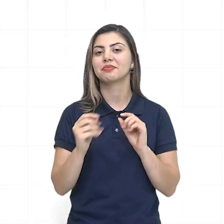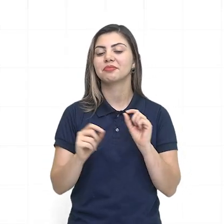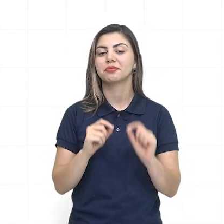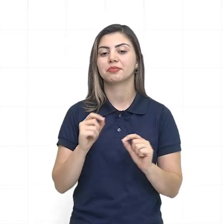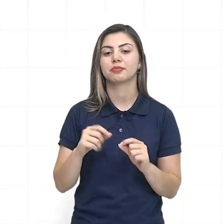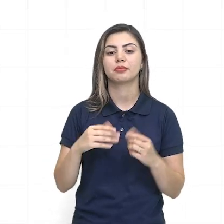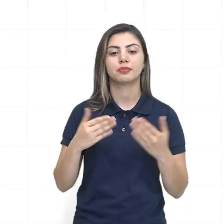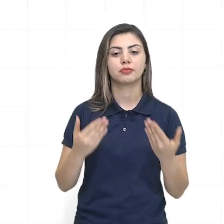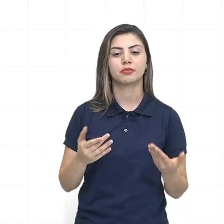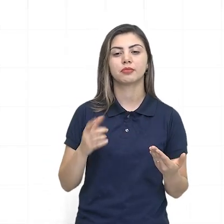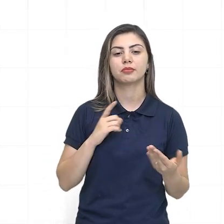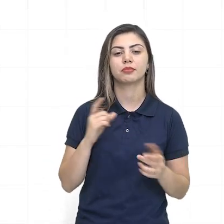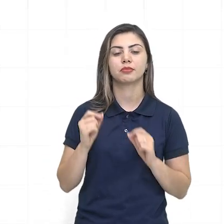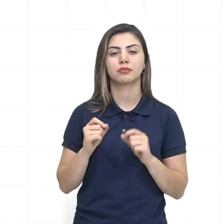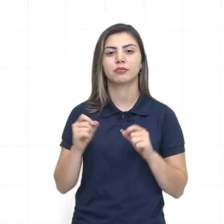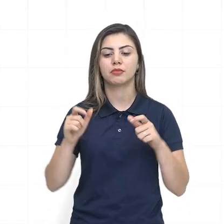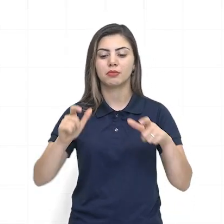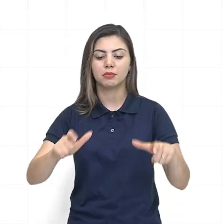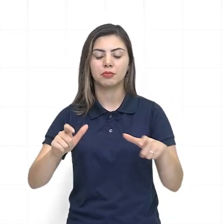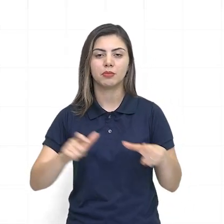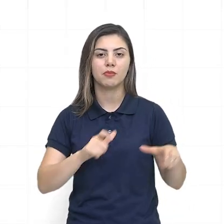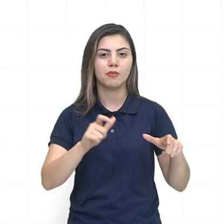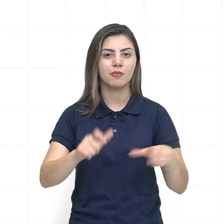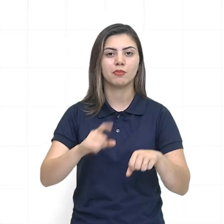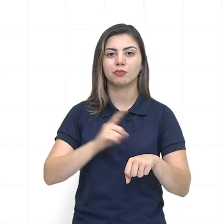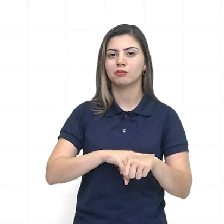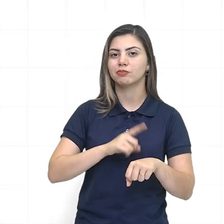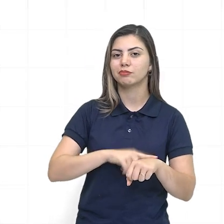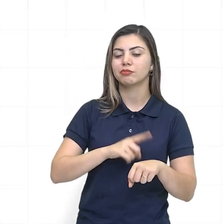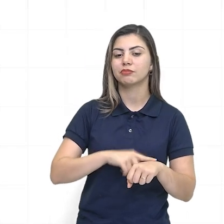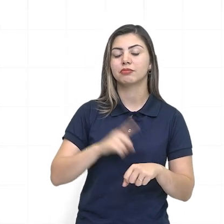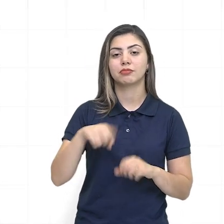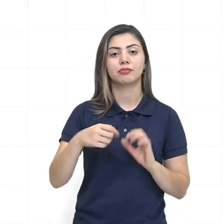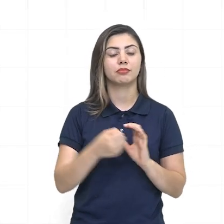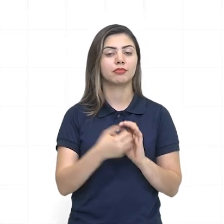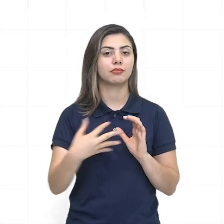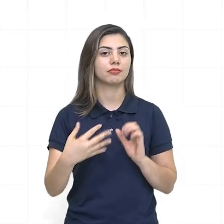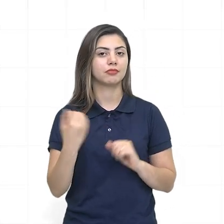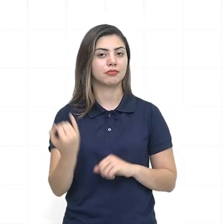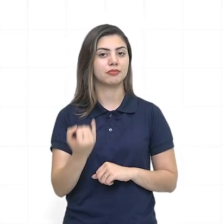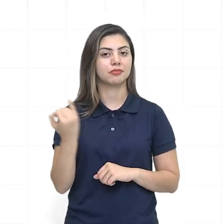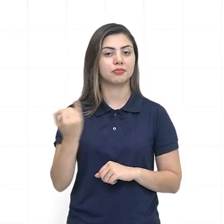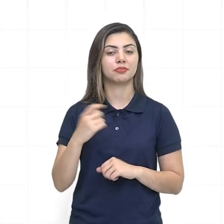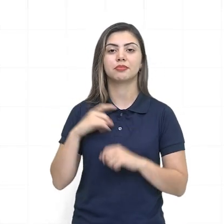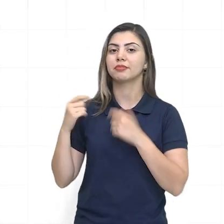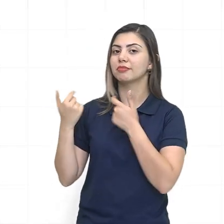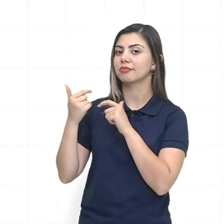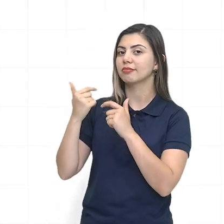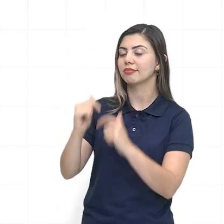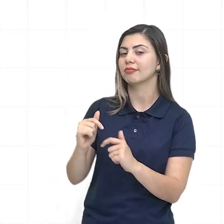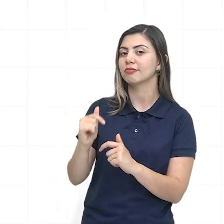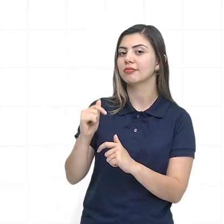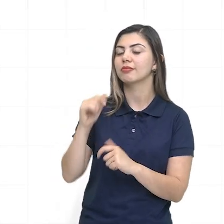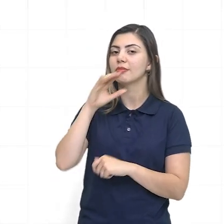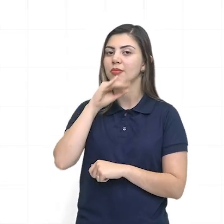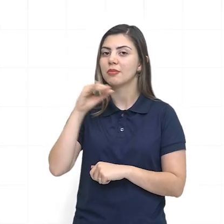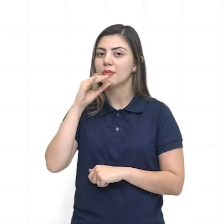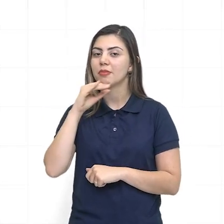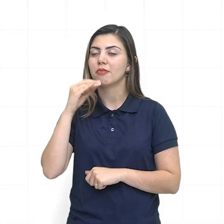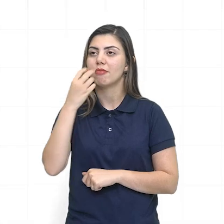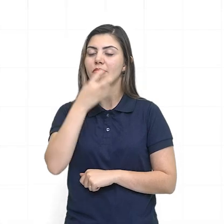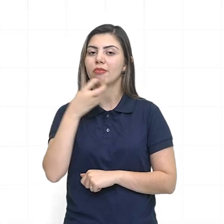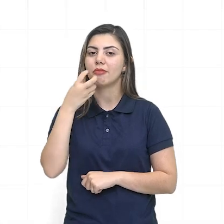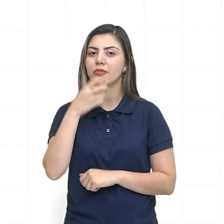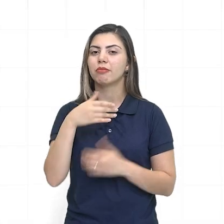tanto tempo quanto espaço são alguns dos elementos importantes na tradição oral. O que eu quero que